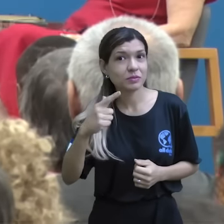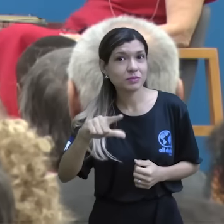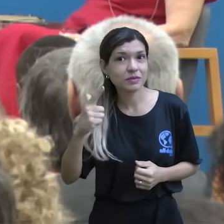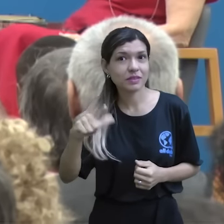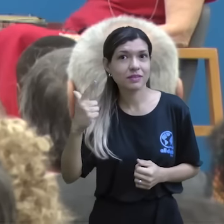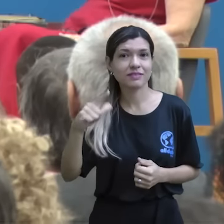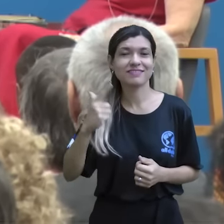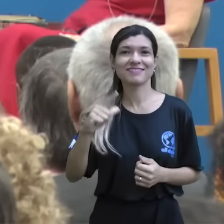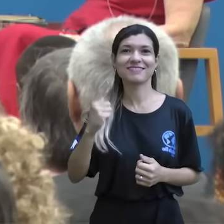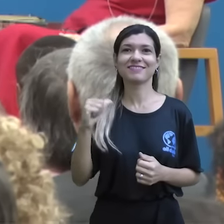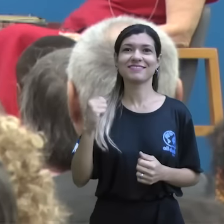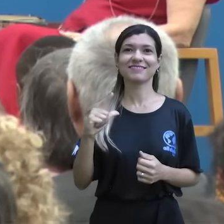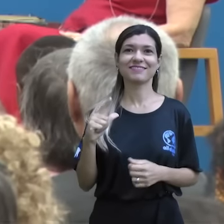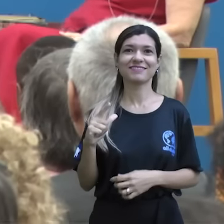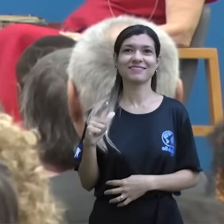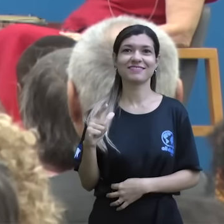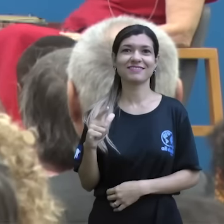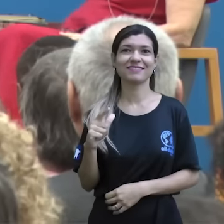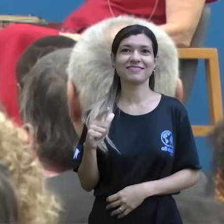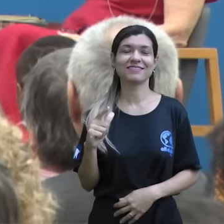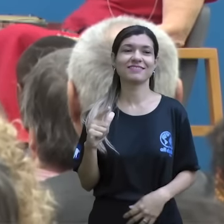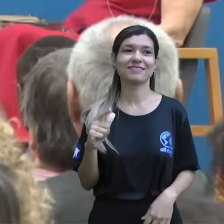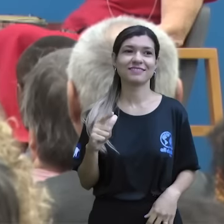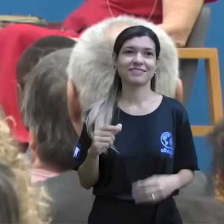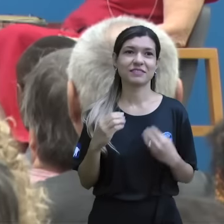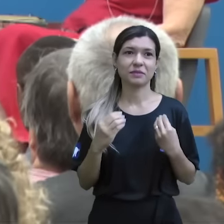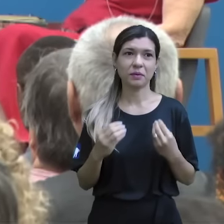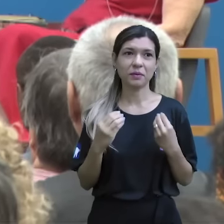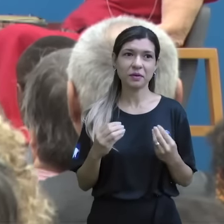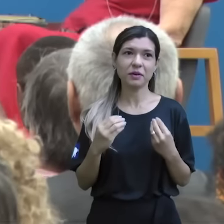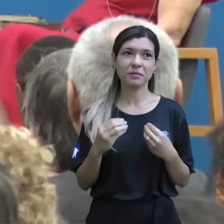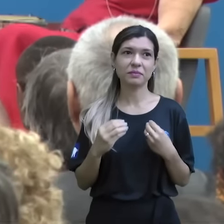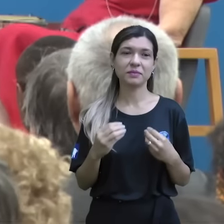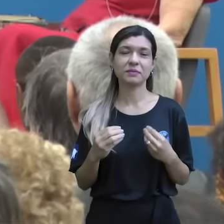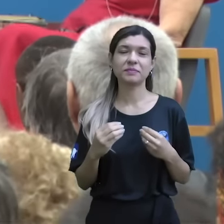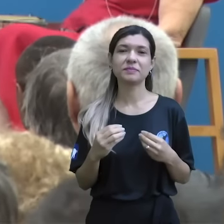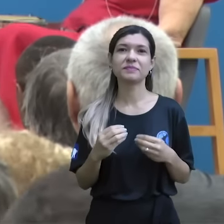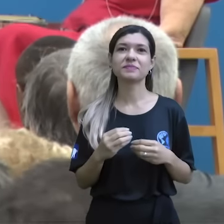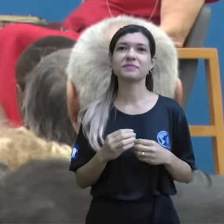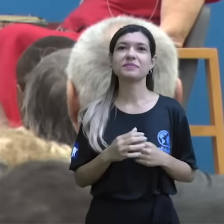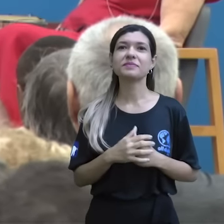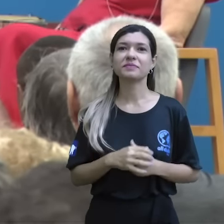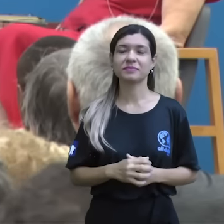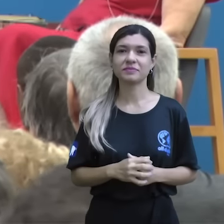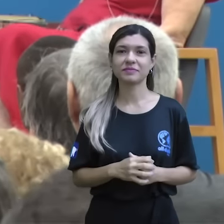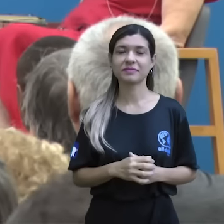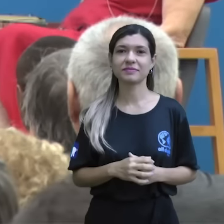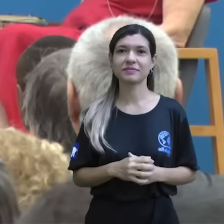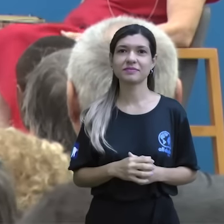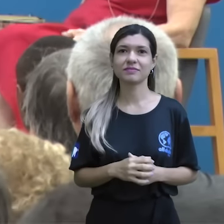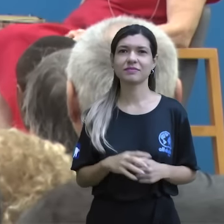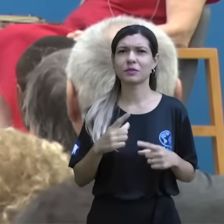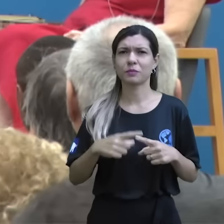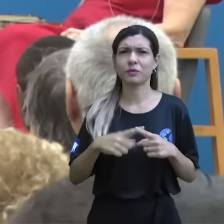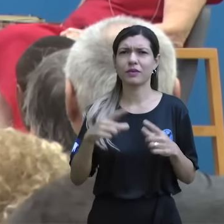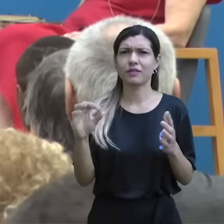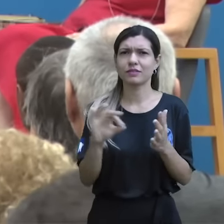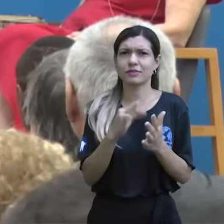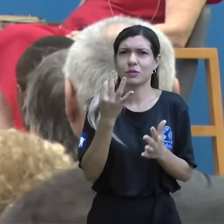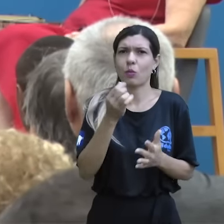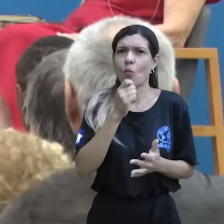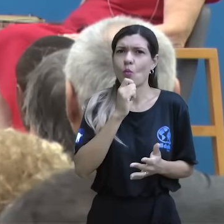Mário. A gente sabe, mas por que não assinou? E ele chama de um tal de Lima Barreto. Ou seja, como se Lima